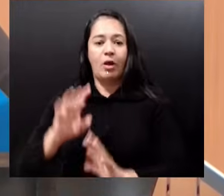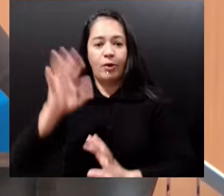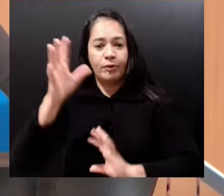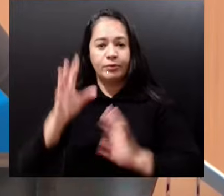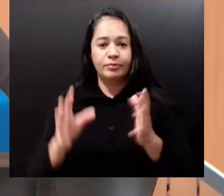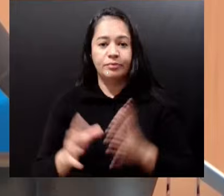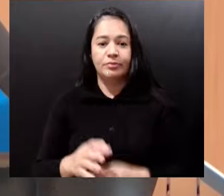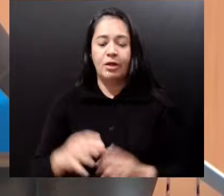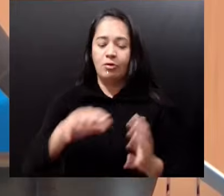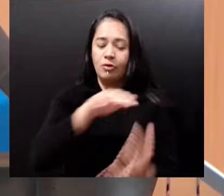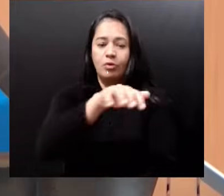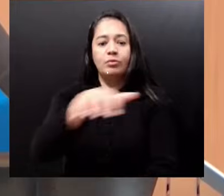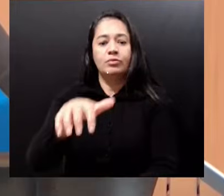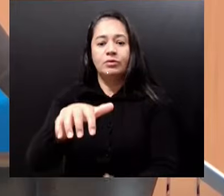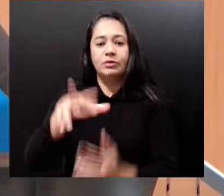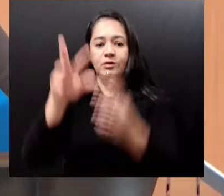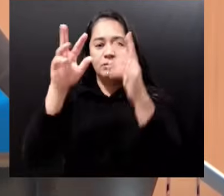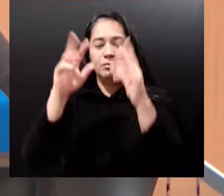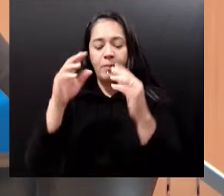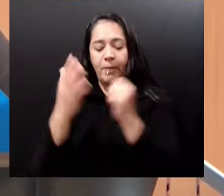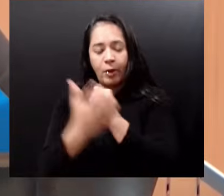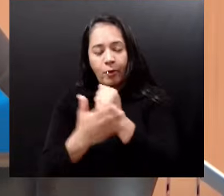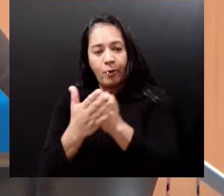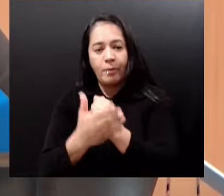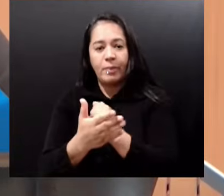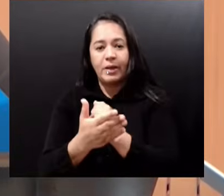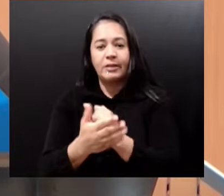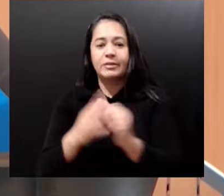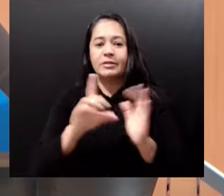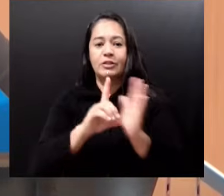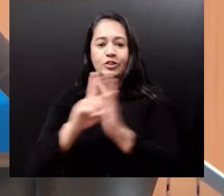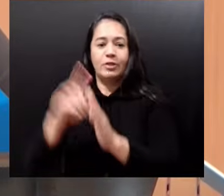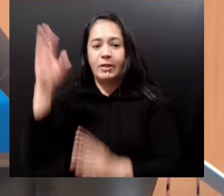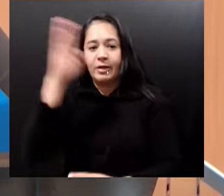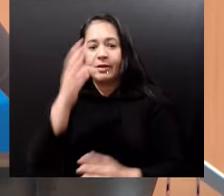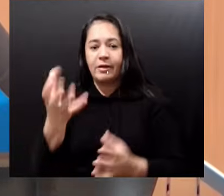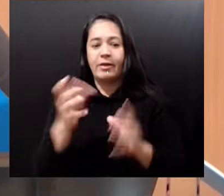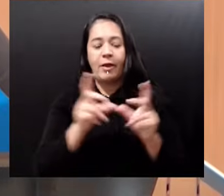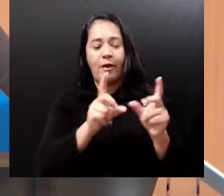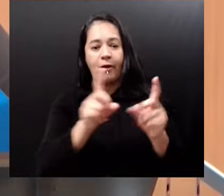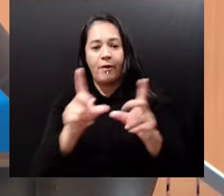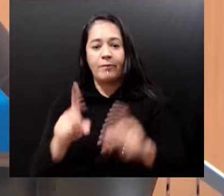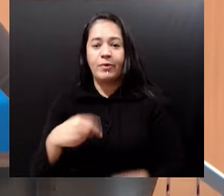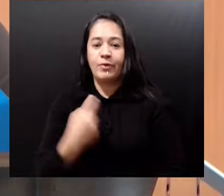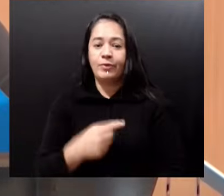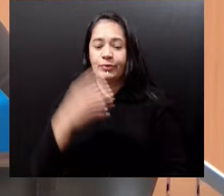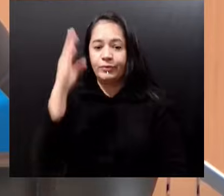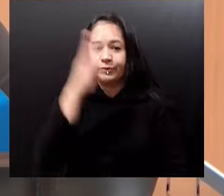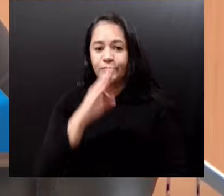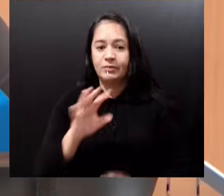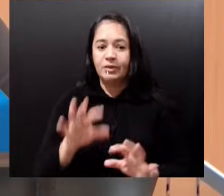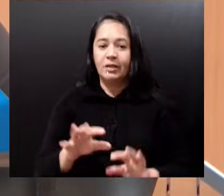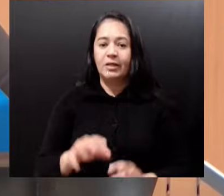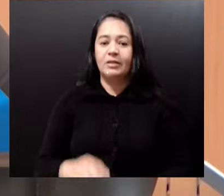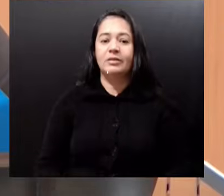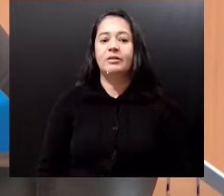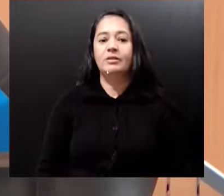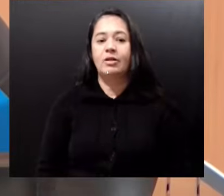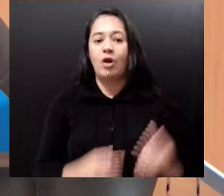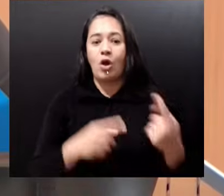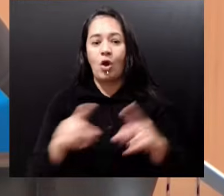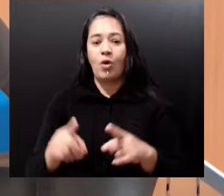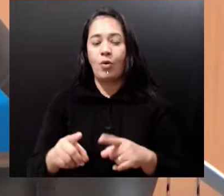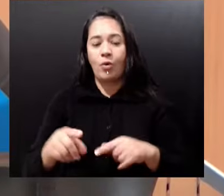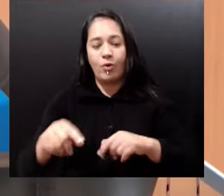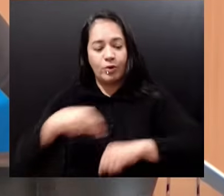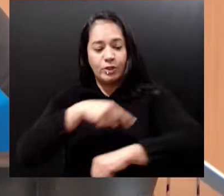internacional com respaldo na extrema-direita brasileira, que quer vender o nosso país. Essa extrema-direita que é contra a redução da jornada de trabalho, a isenção